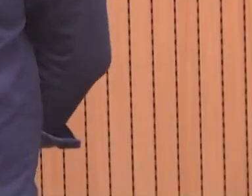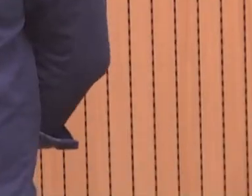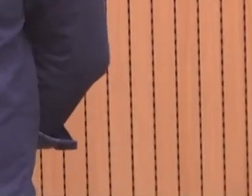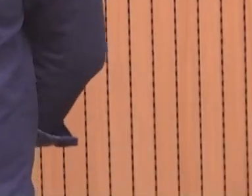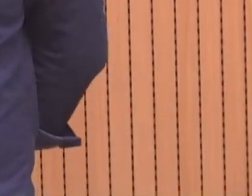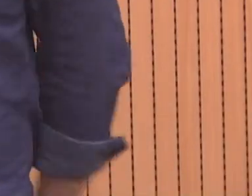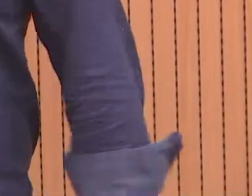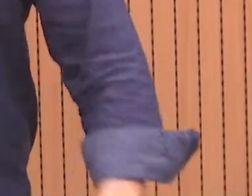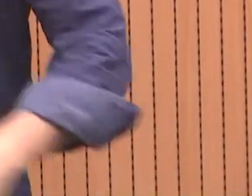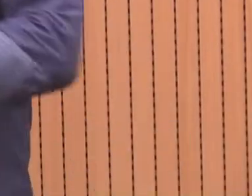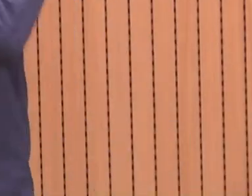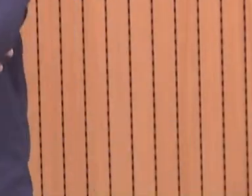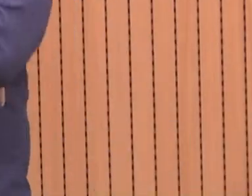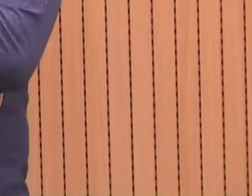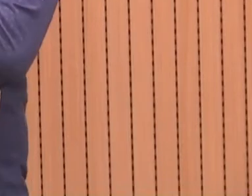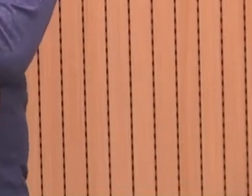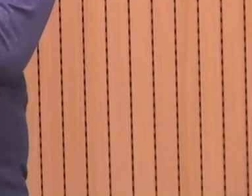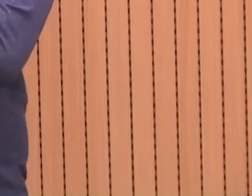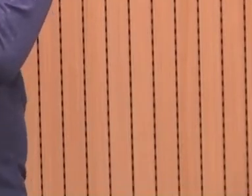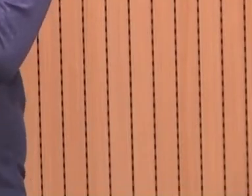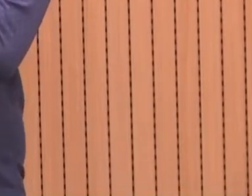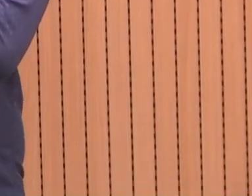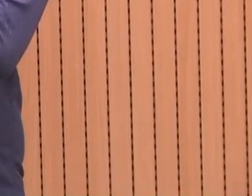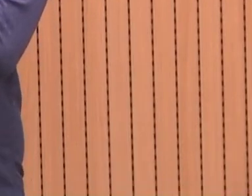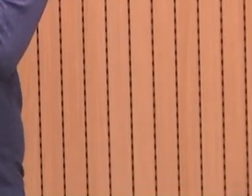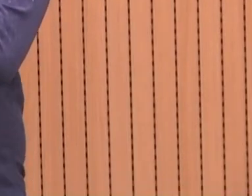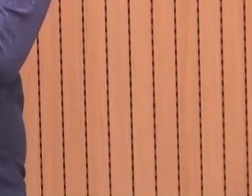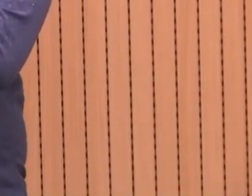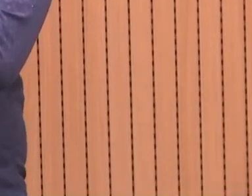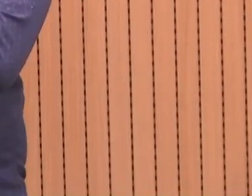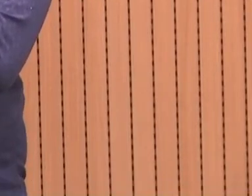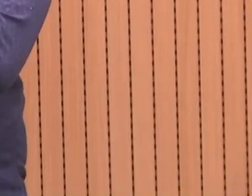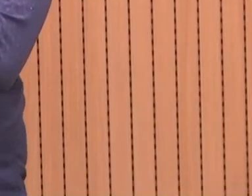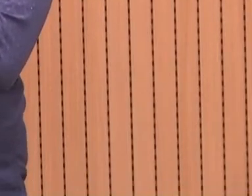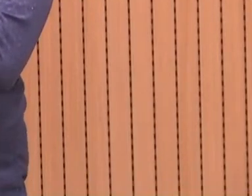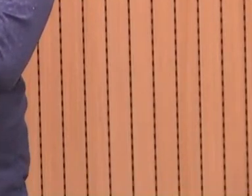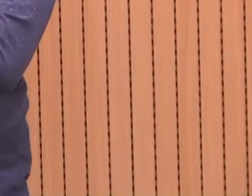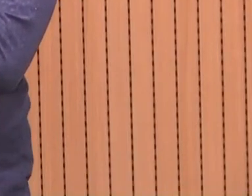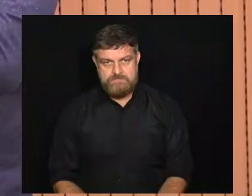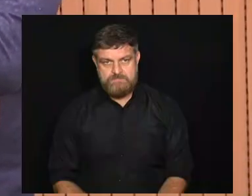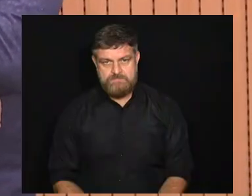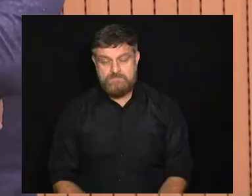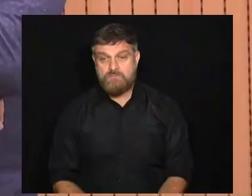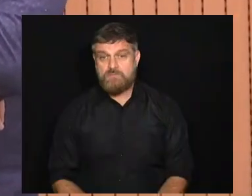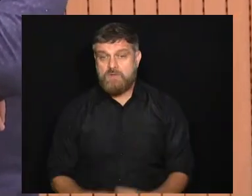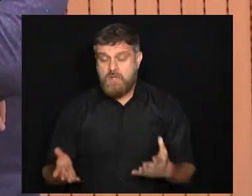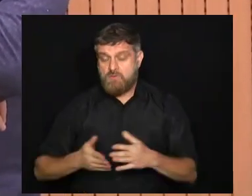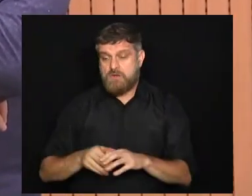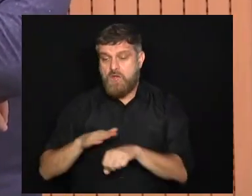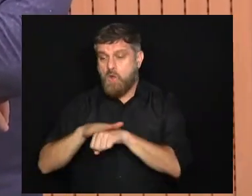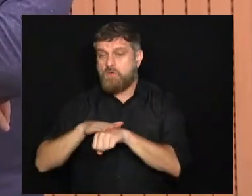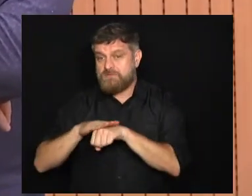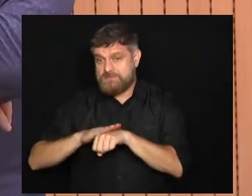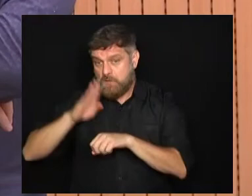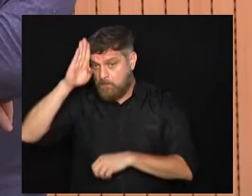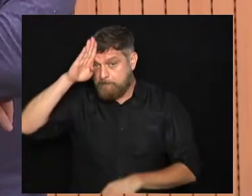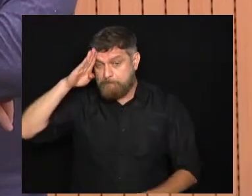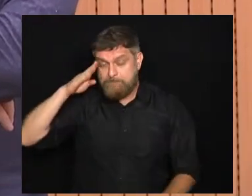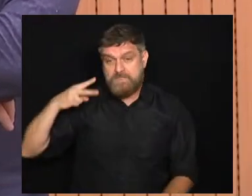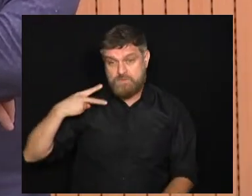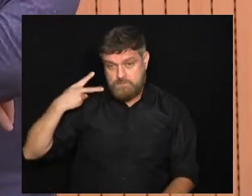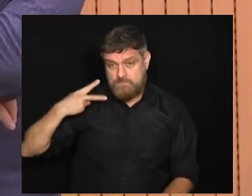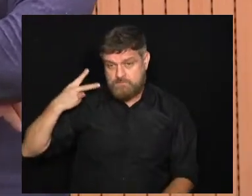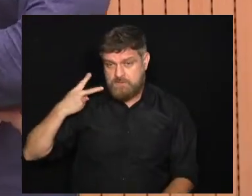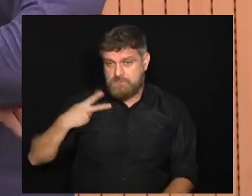Pois é, voltamos a falar ao vivo aqui na TV Câmara Campinas com o vereador Pedro Tourinho, que é o presidente da comissão, para falar justamente a respeito